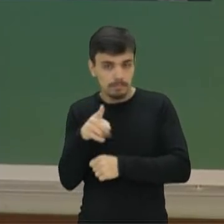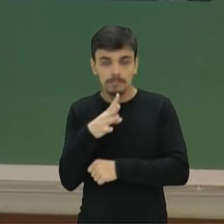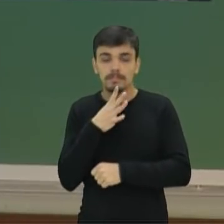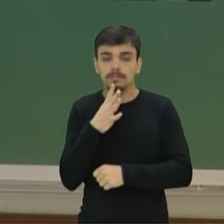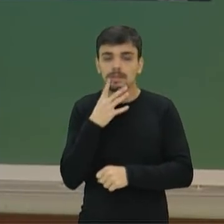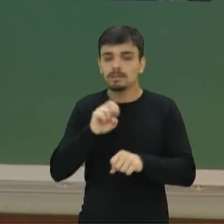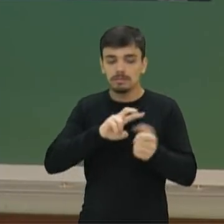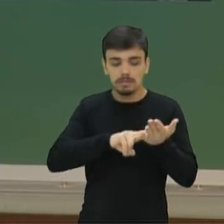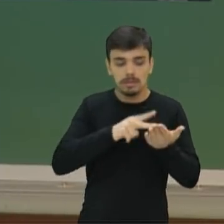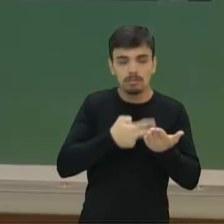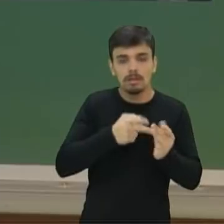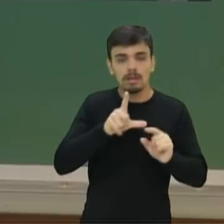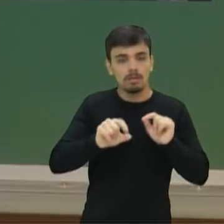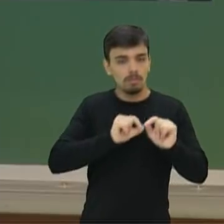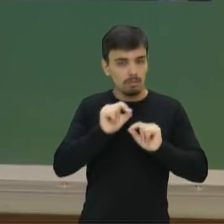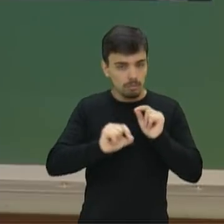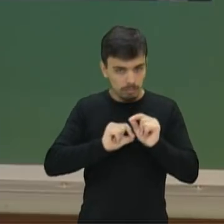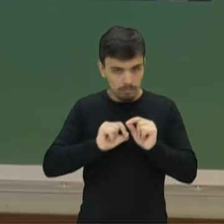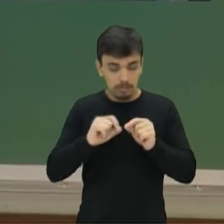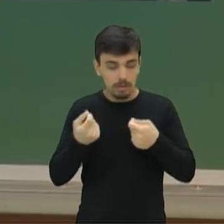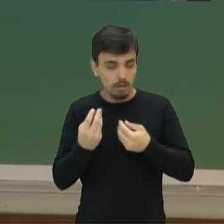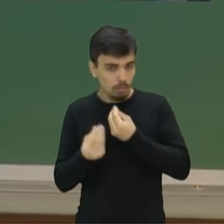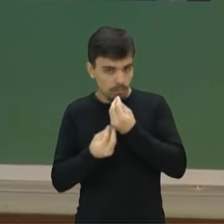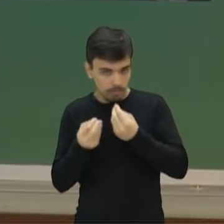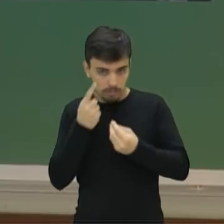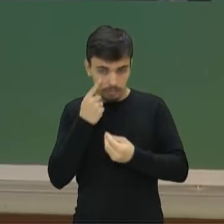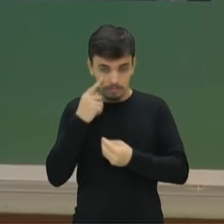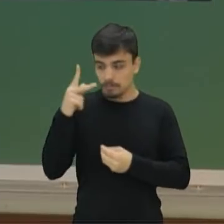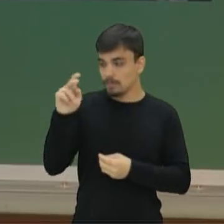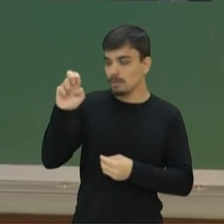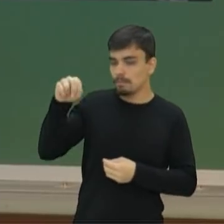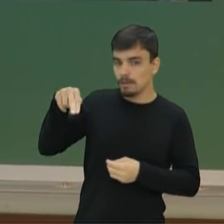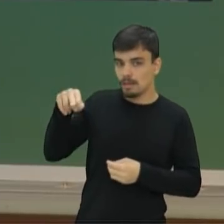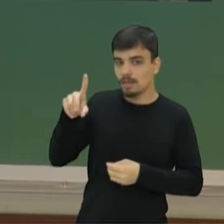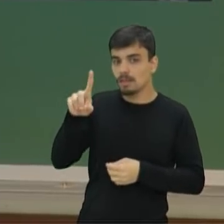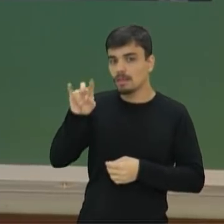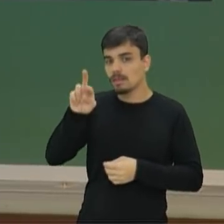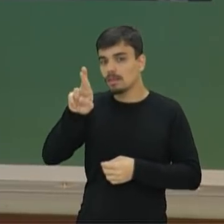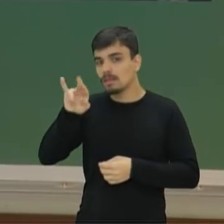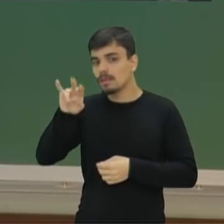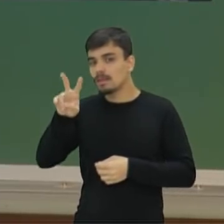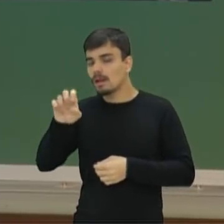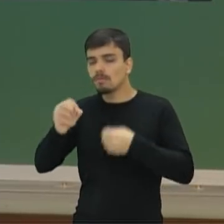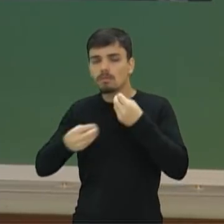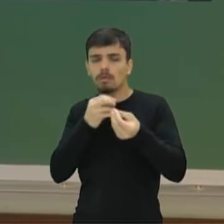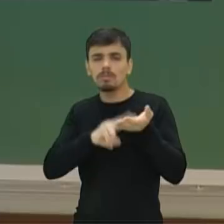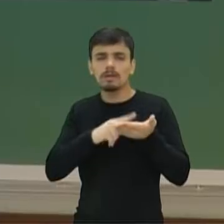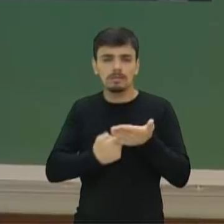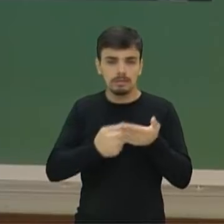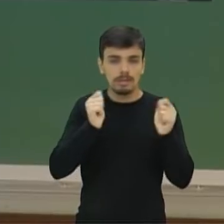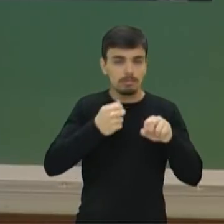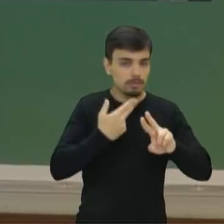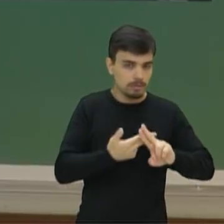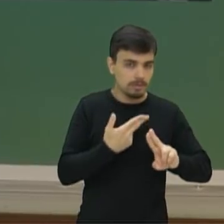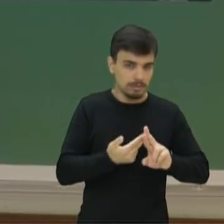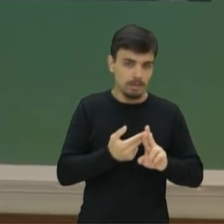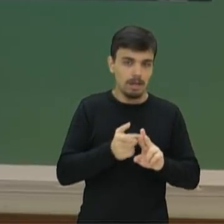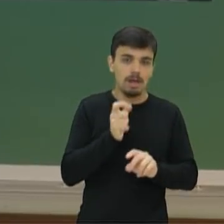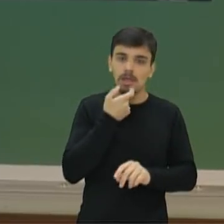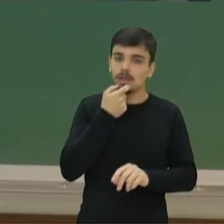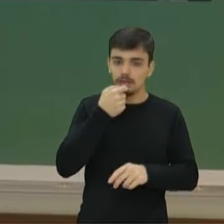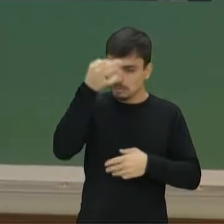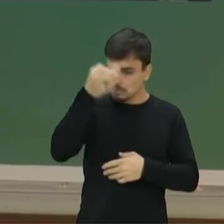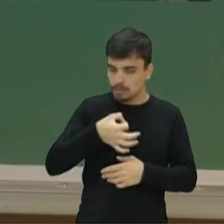for traduzir, eu não tenho nem como traduzir. Então, por exemplo, pendrive, como é que a gente vai traduzir isso? Então, a gente usa essa palavra no inglês